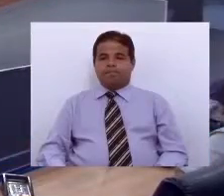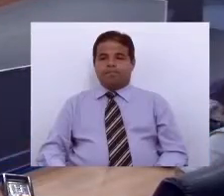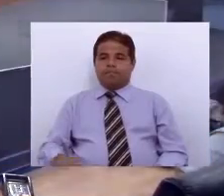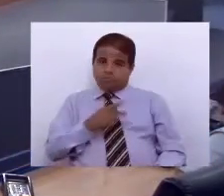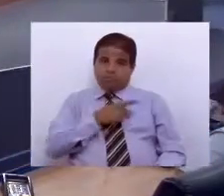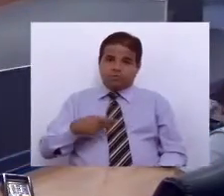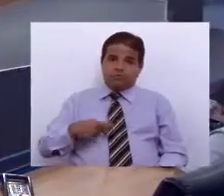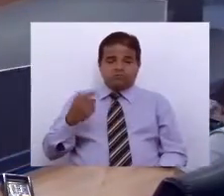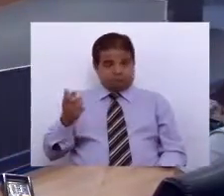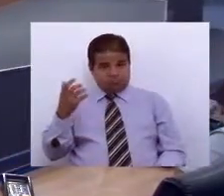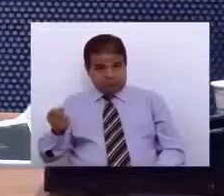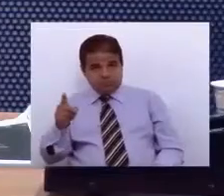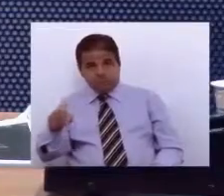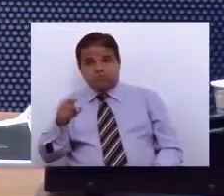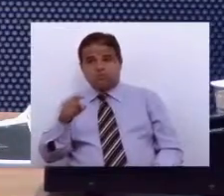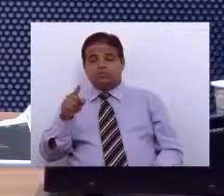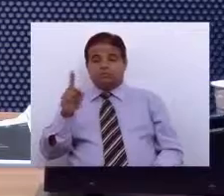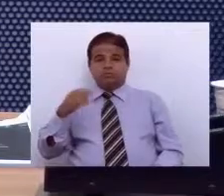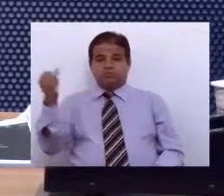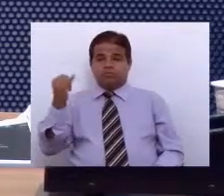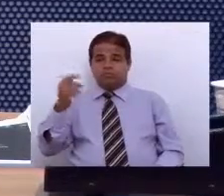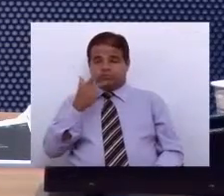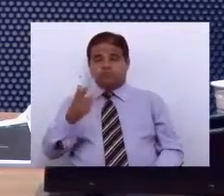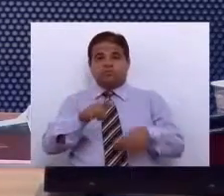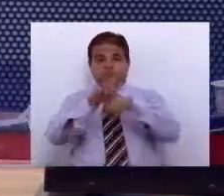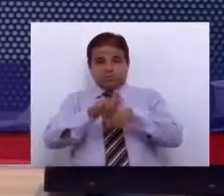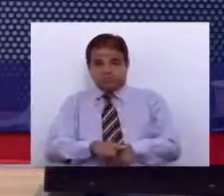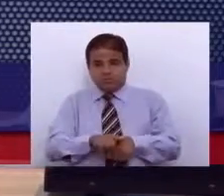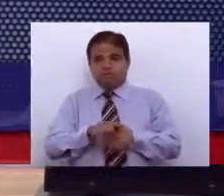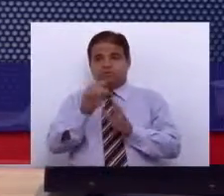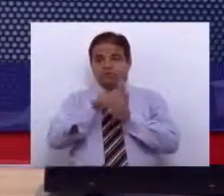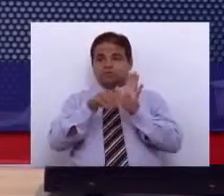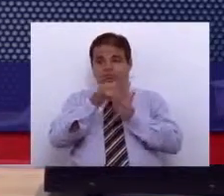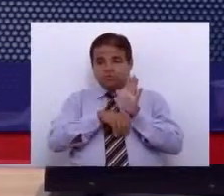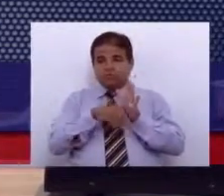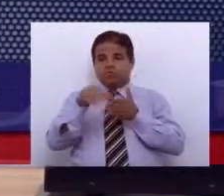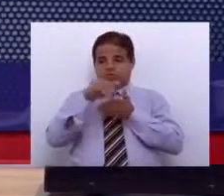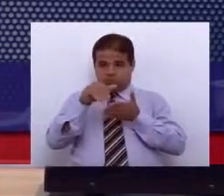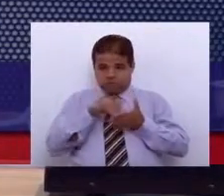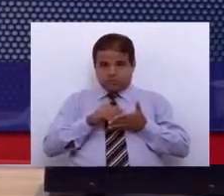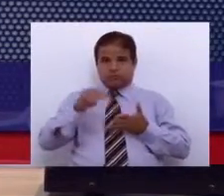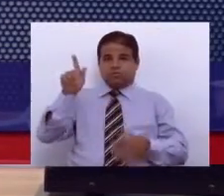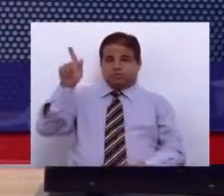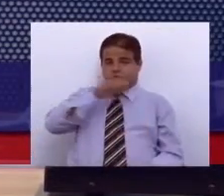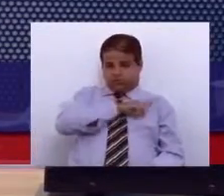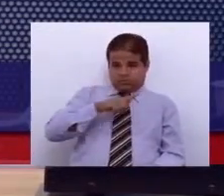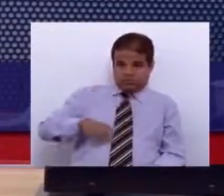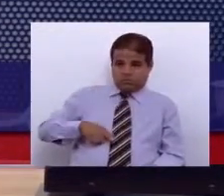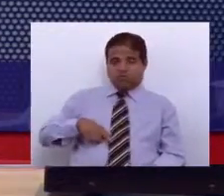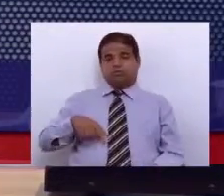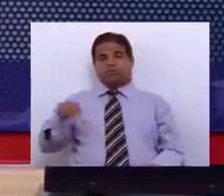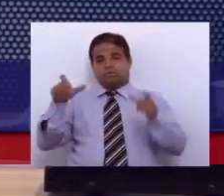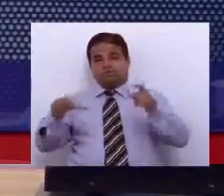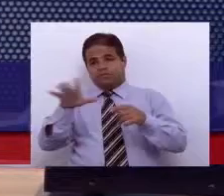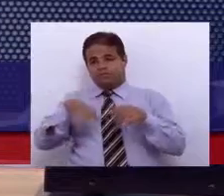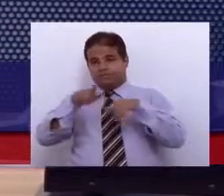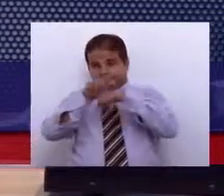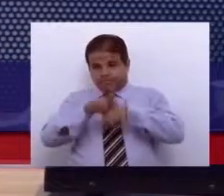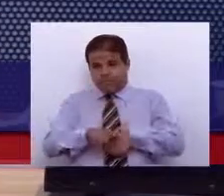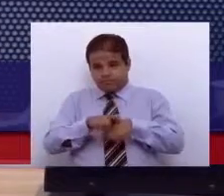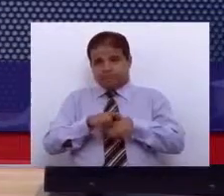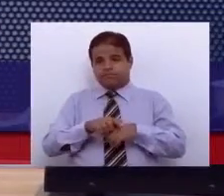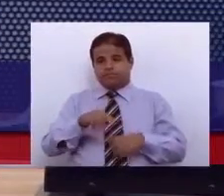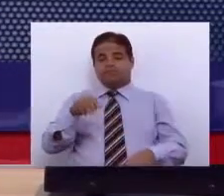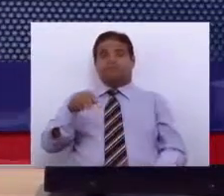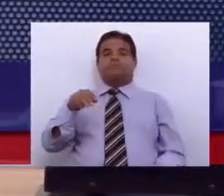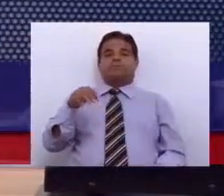primeiro é importante ressaltar que a gestão do orçamento do município compete à secretaria de governo do departamento de controle de gestão é quem cuida do orçamento